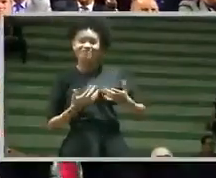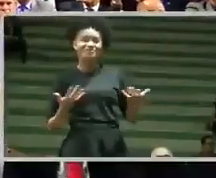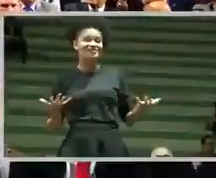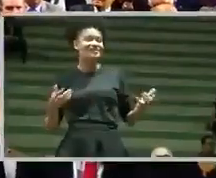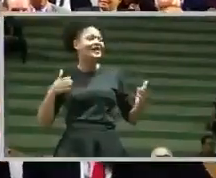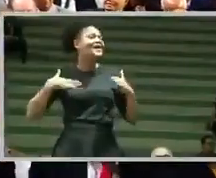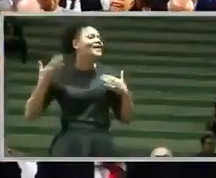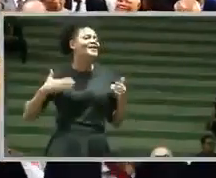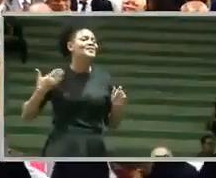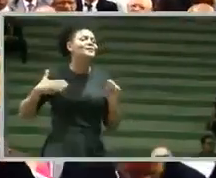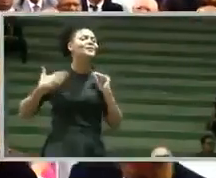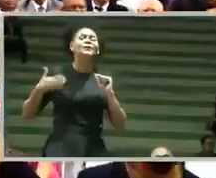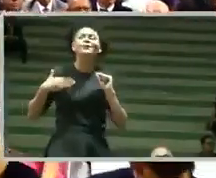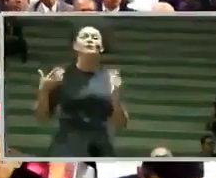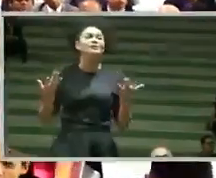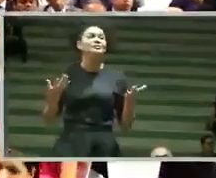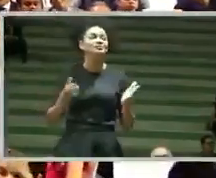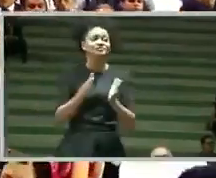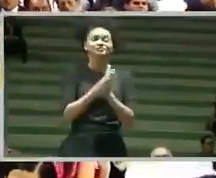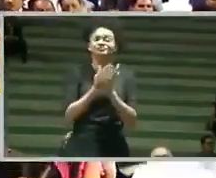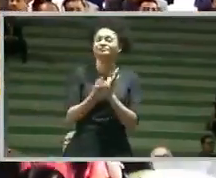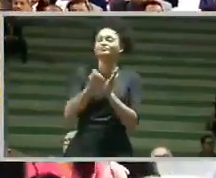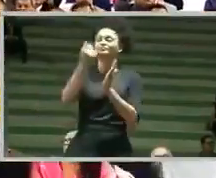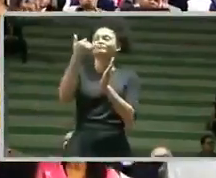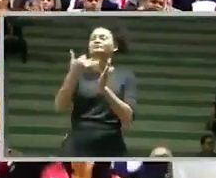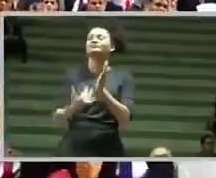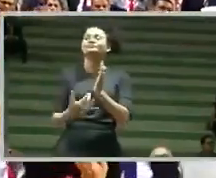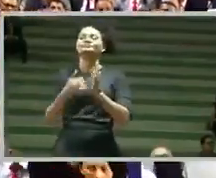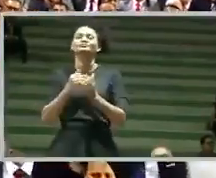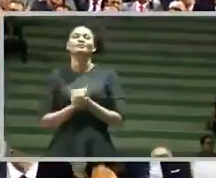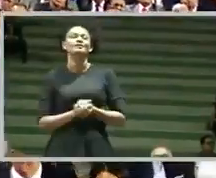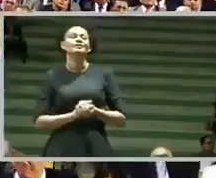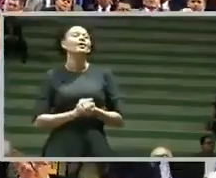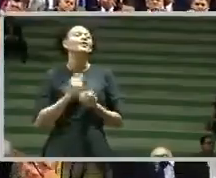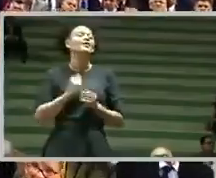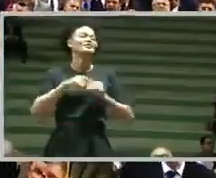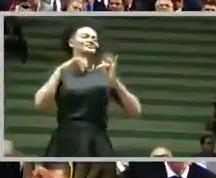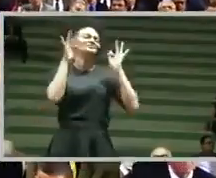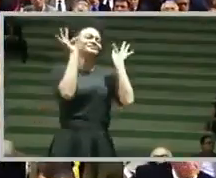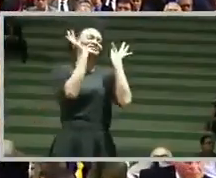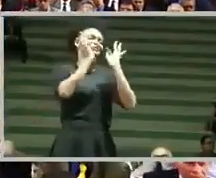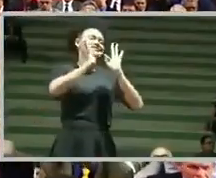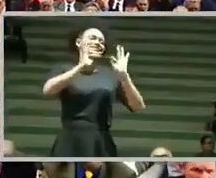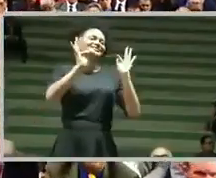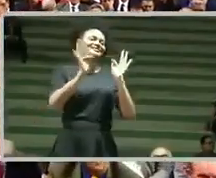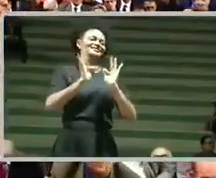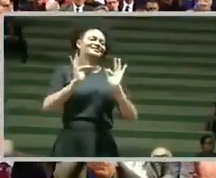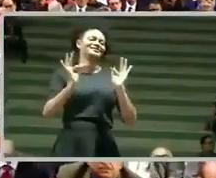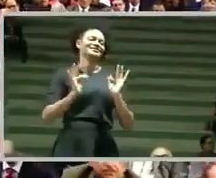Que alegria é essa? É o que a Bíblia chama de bem-aventurança.